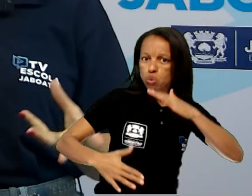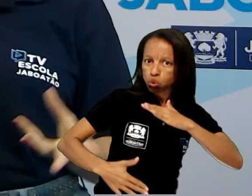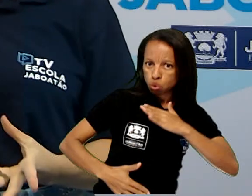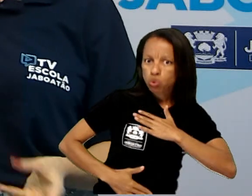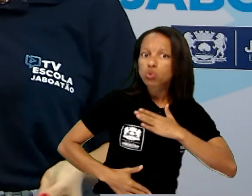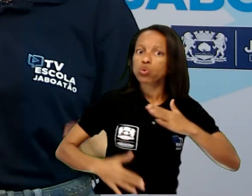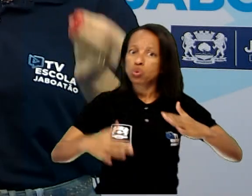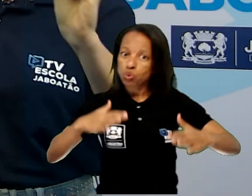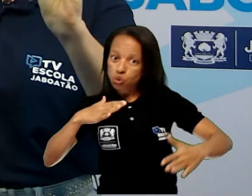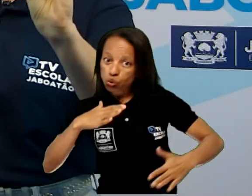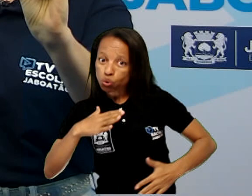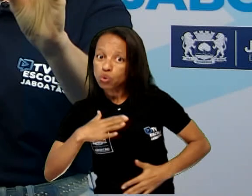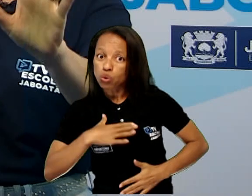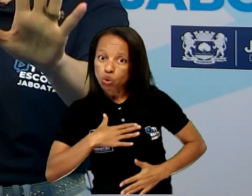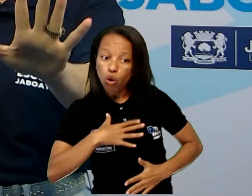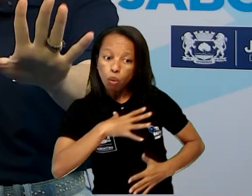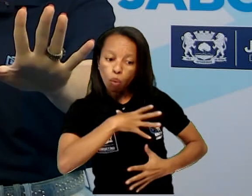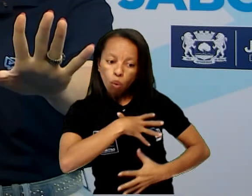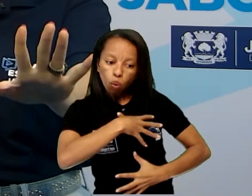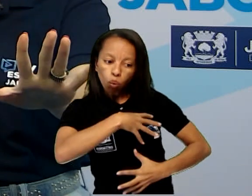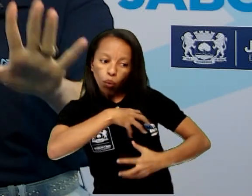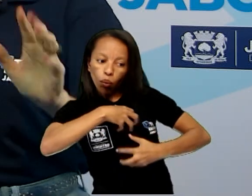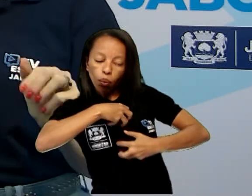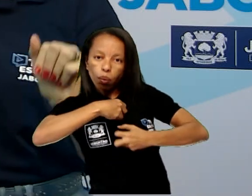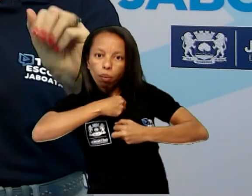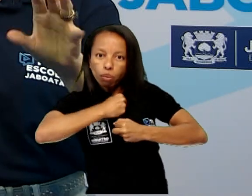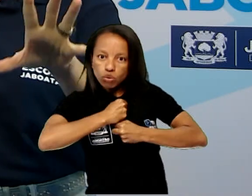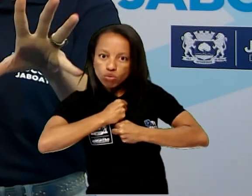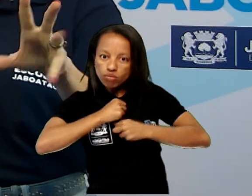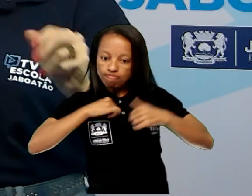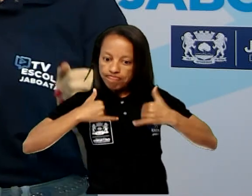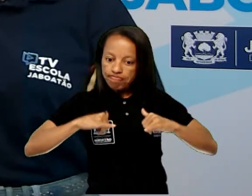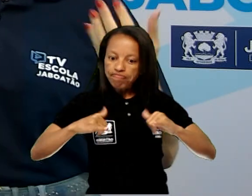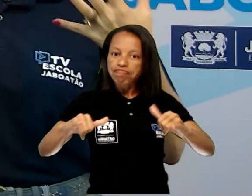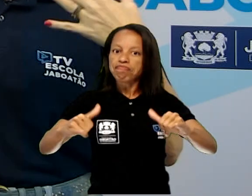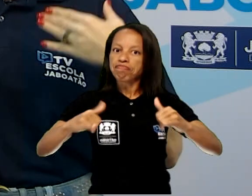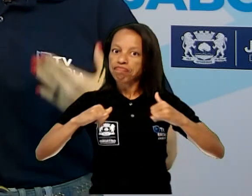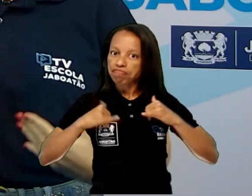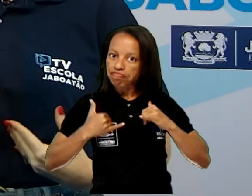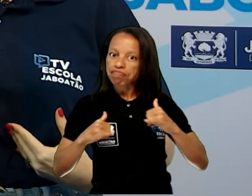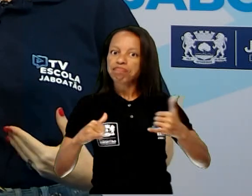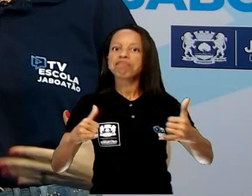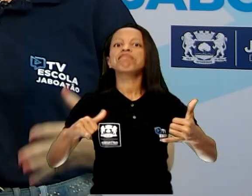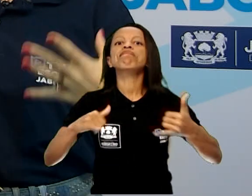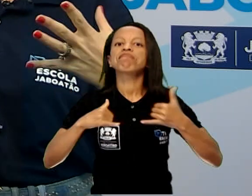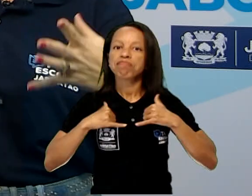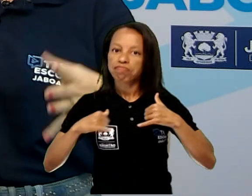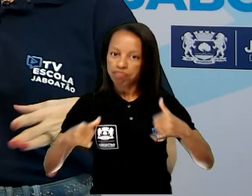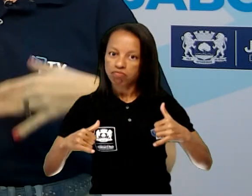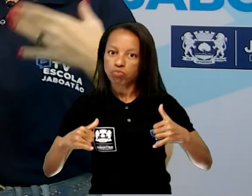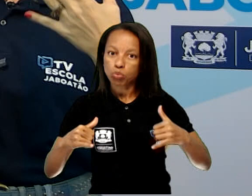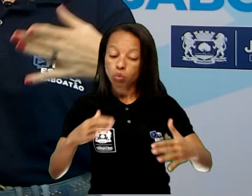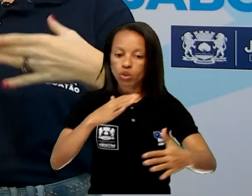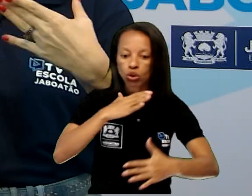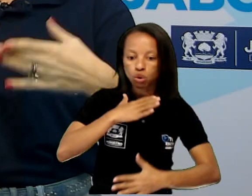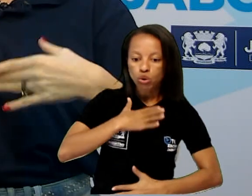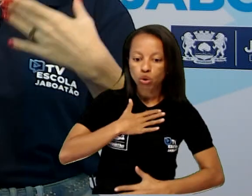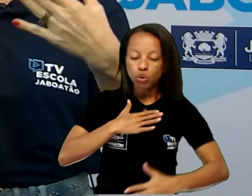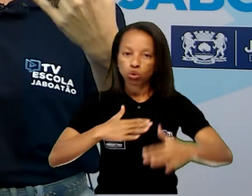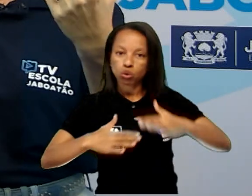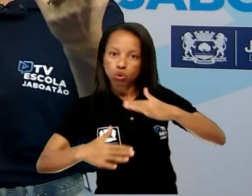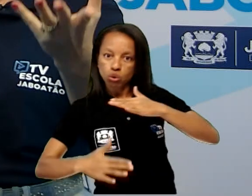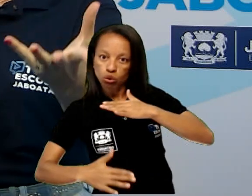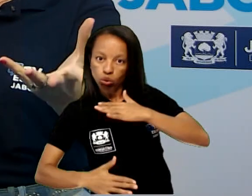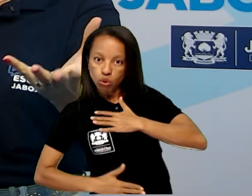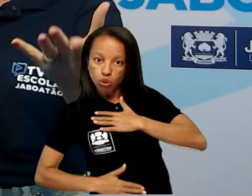corrente elétrica. A corrente elétrica, ela está lá, não é estática, mas o nosso corpo faz com que aquela corrente elétrica